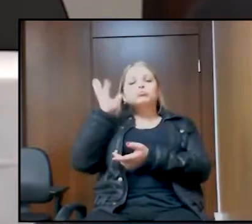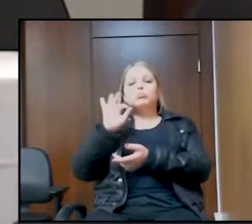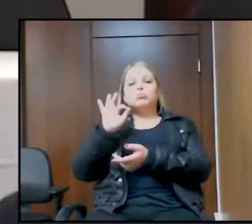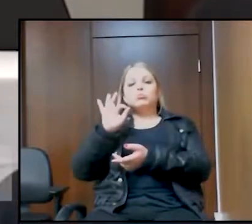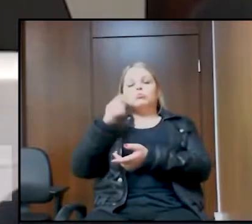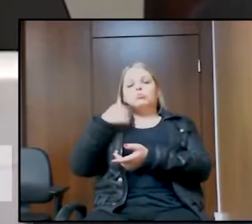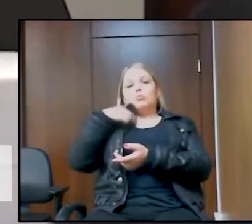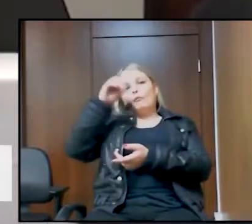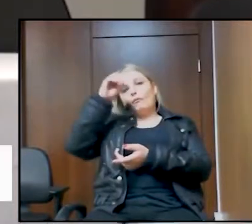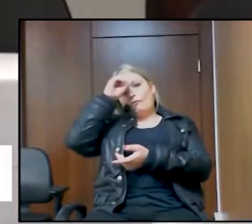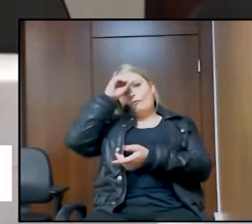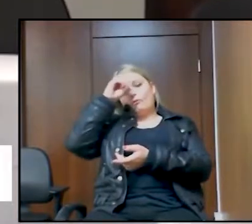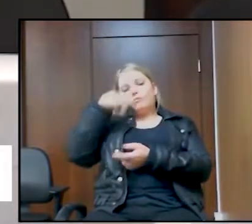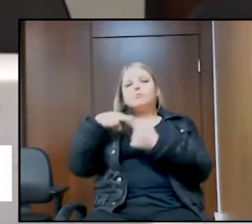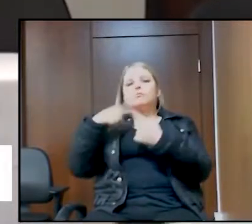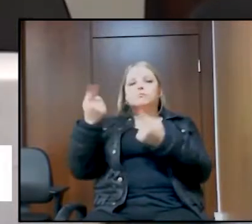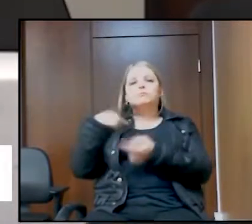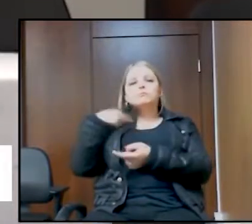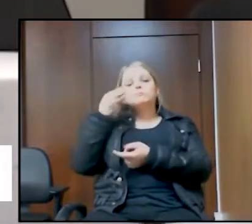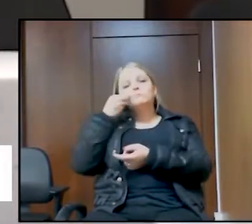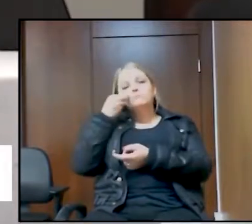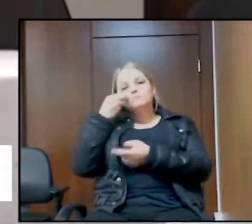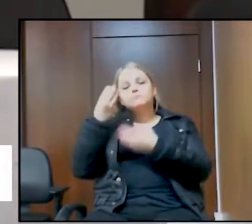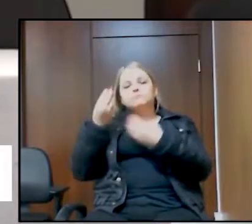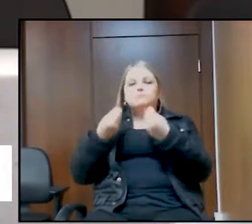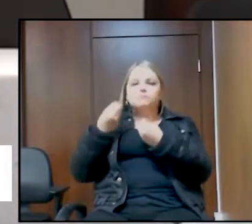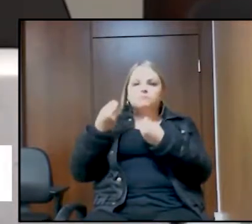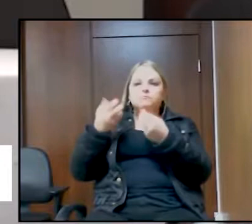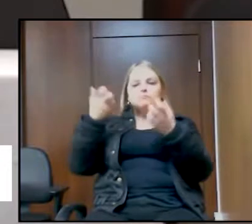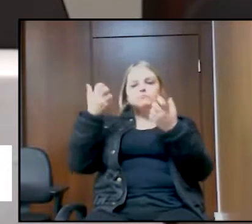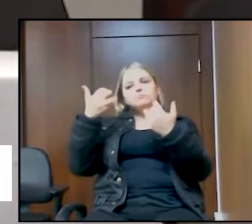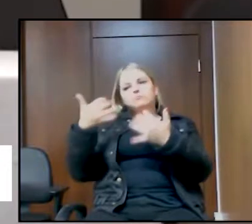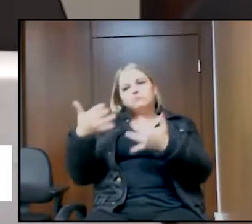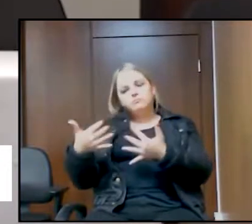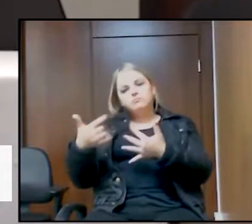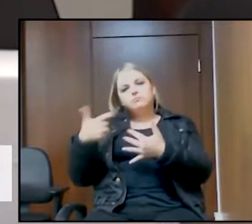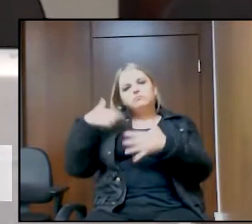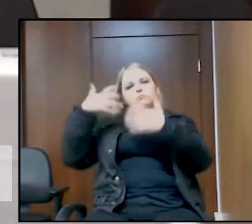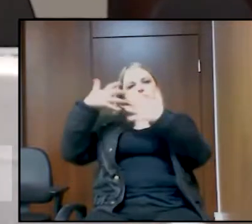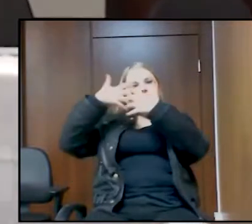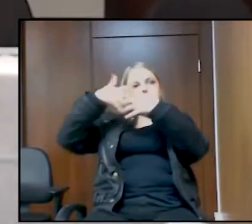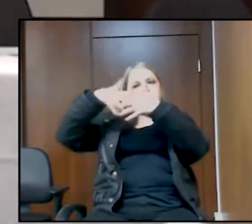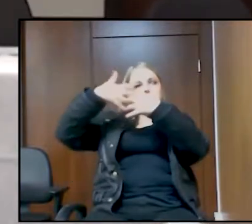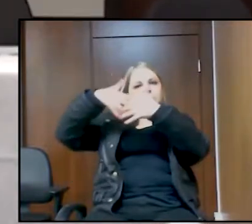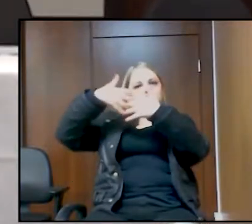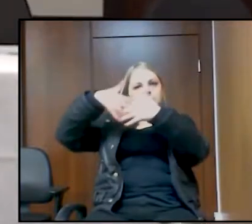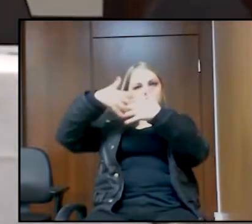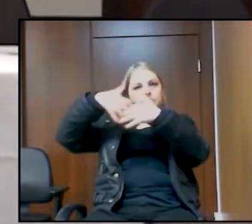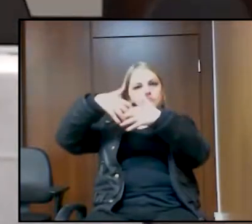mas vou tentar aqui trazer algumas reflexões